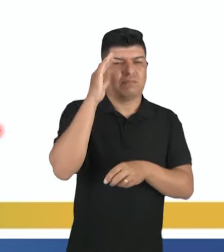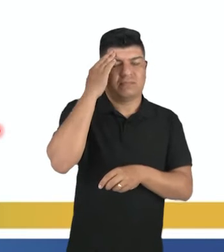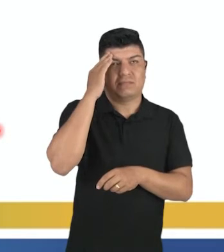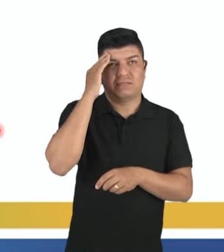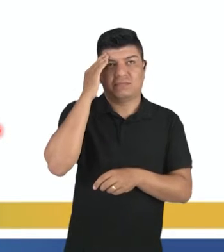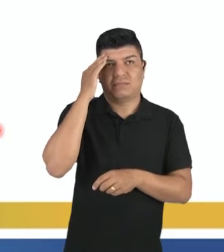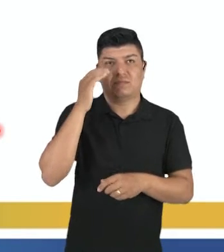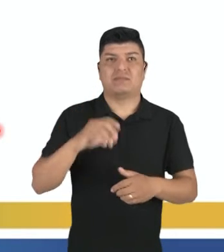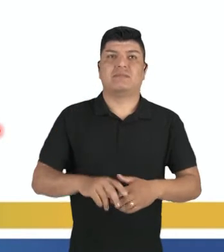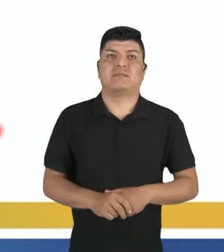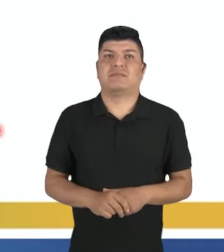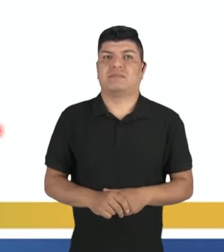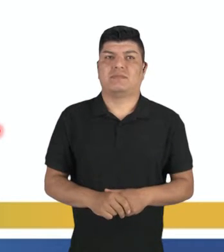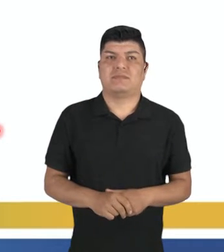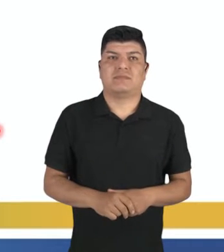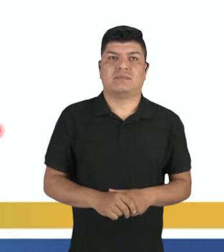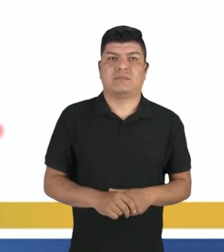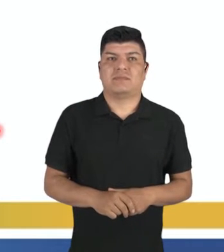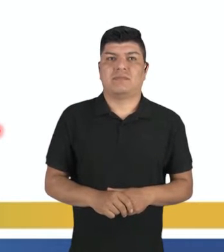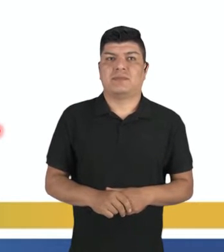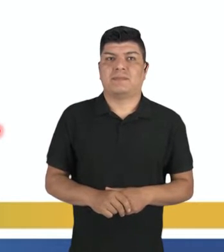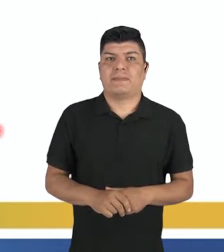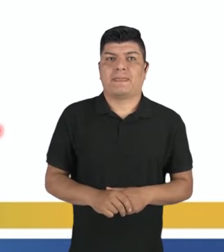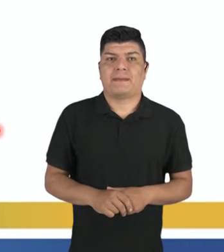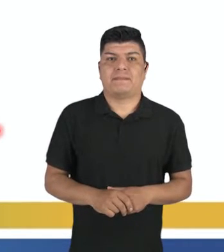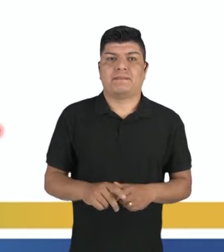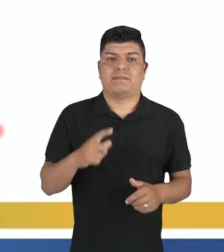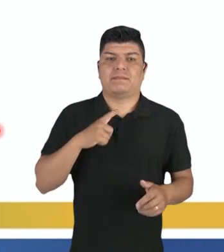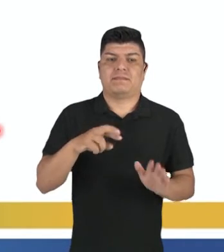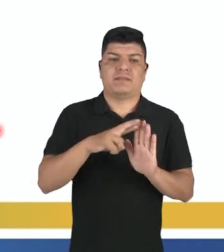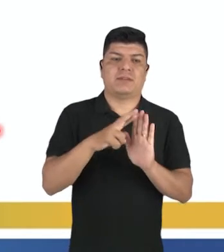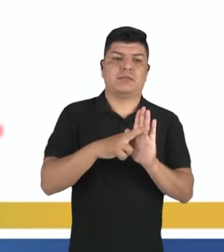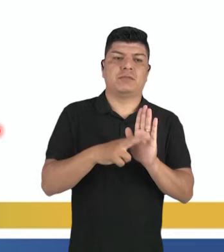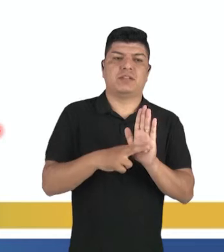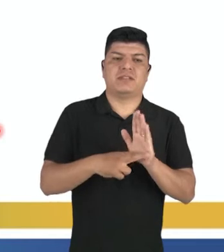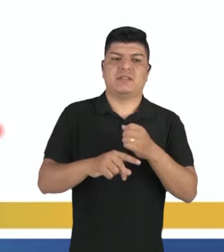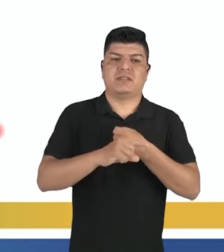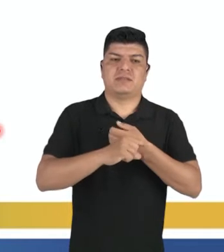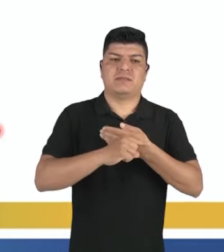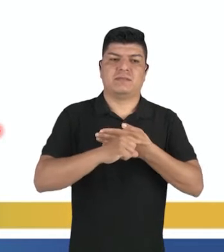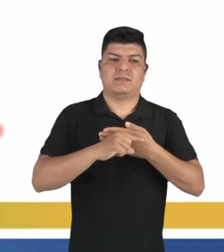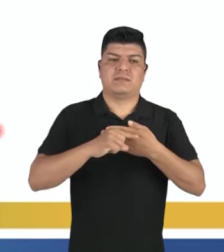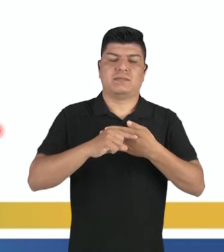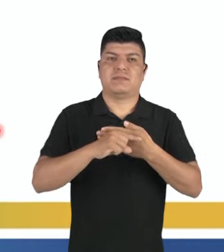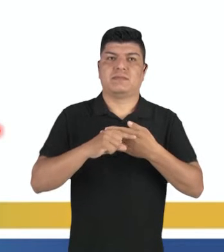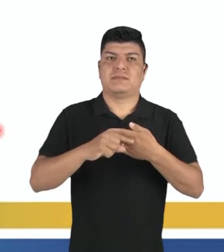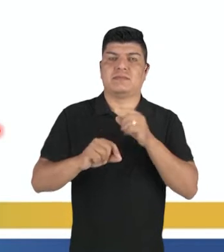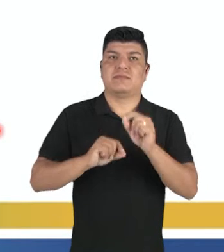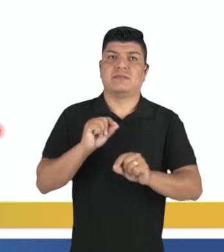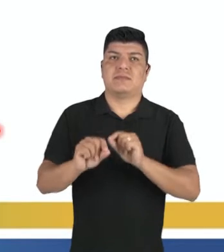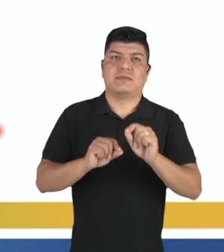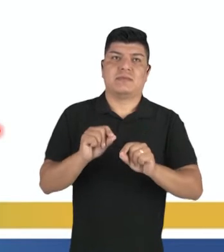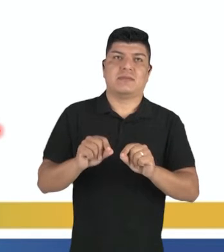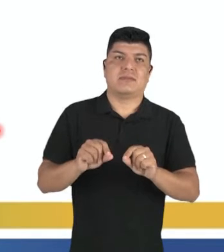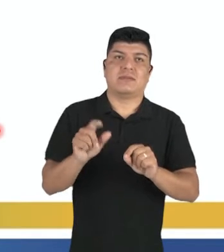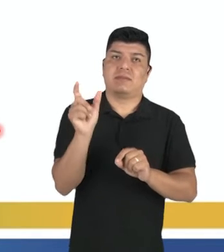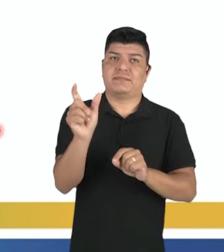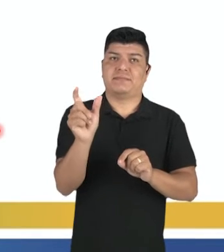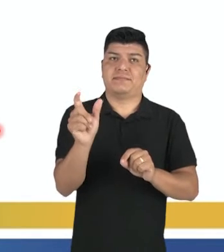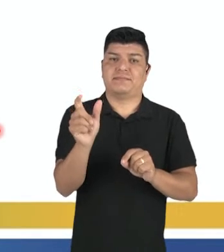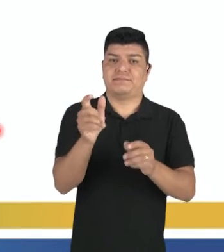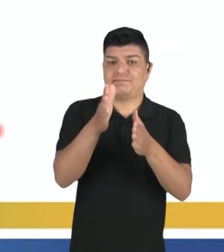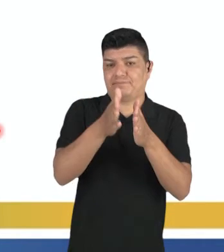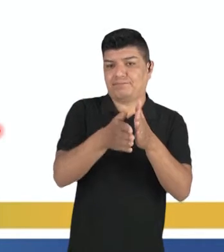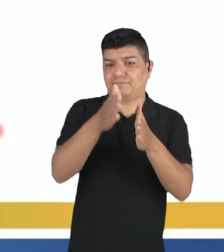entender o que é essa mesóclise. Existe uma regrinha, que a mesóclise ela vai estar entre,